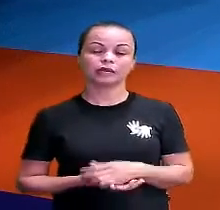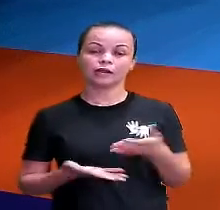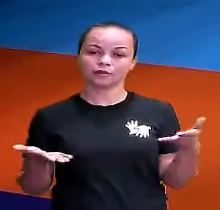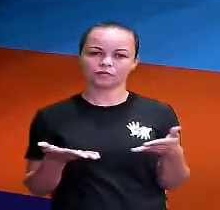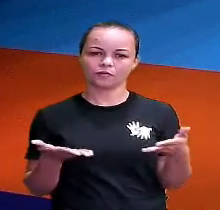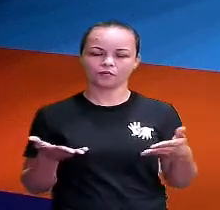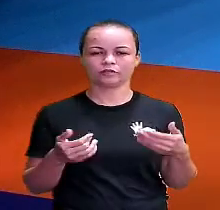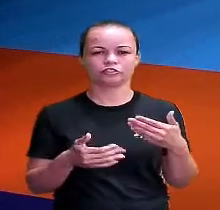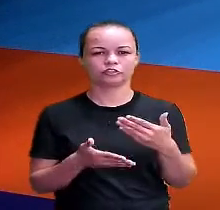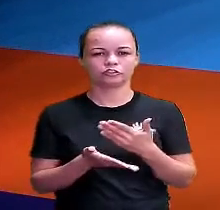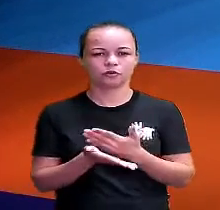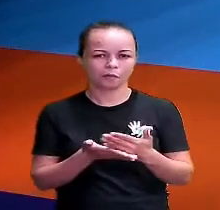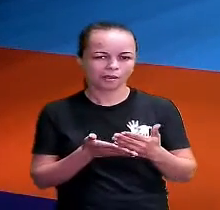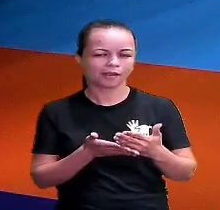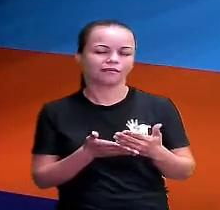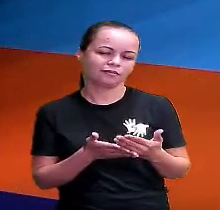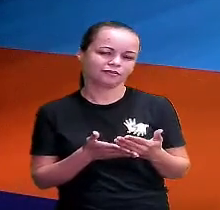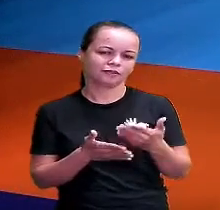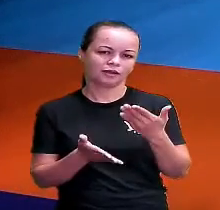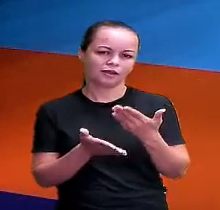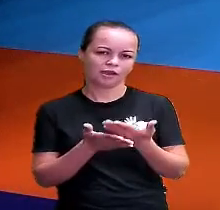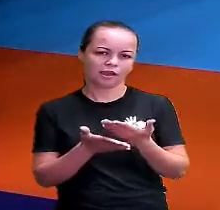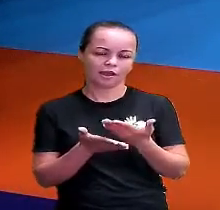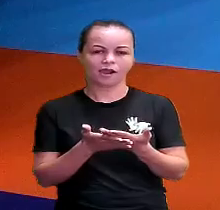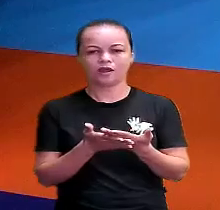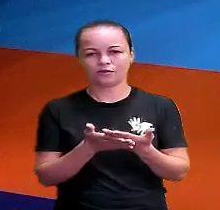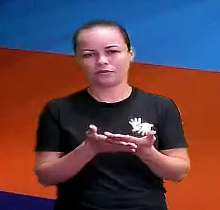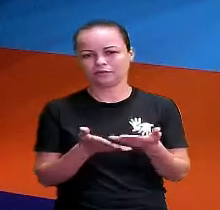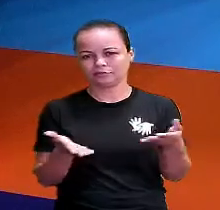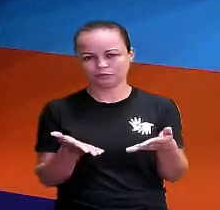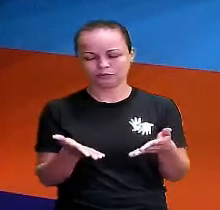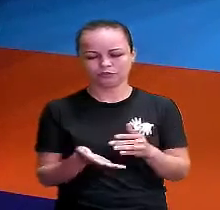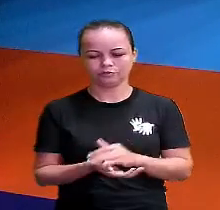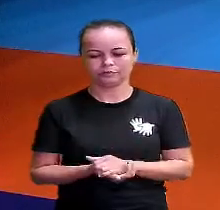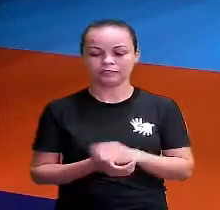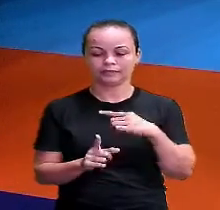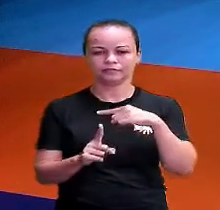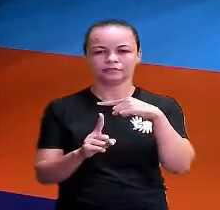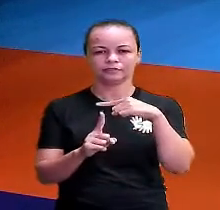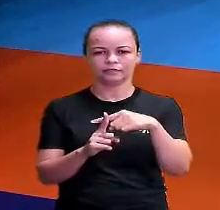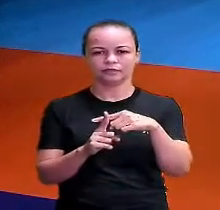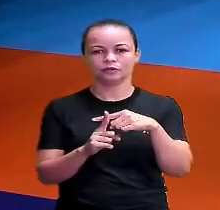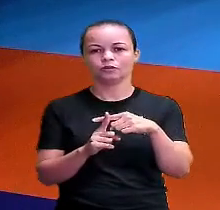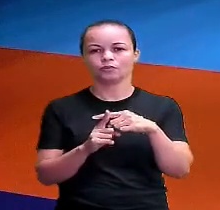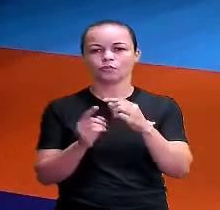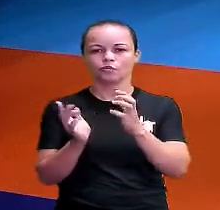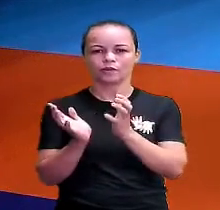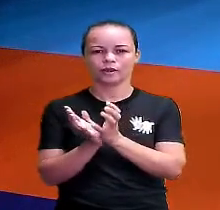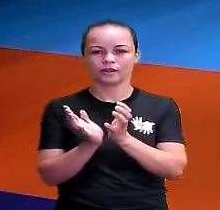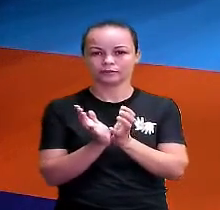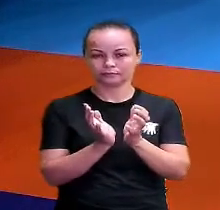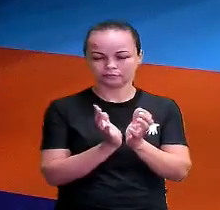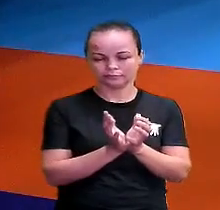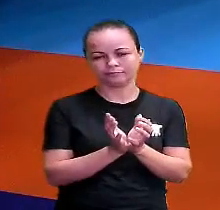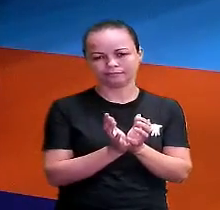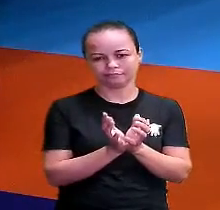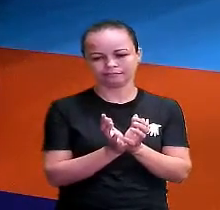realmente início às nossas atividades de hoje, né? Que é adição com reserva